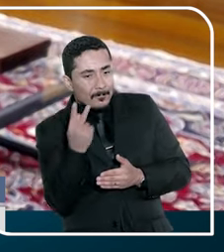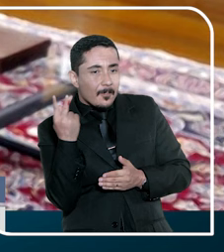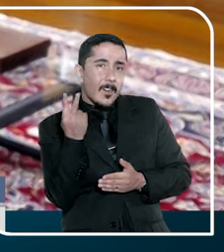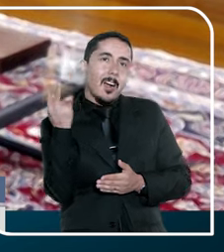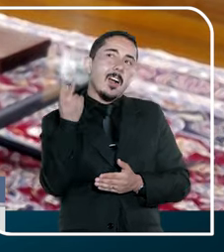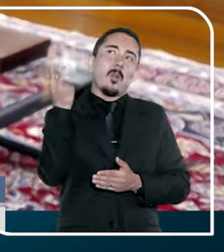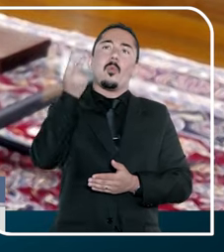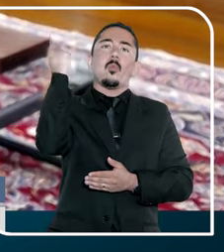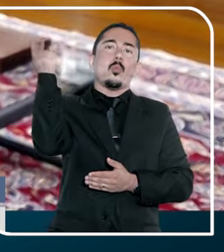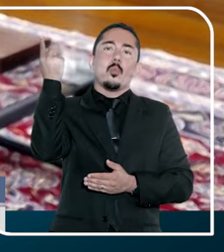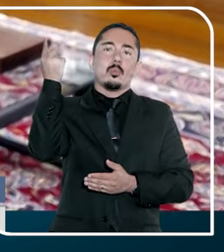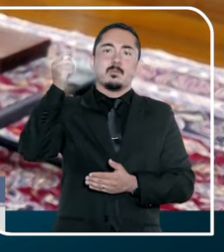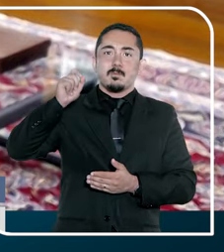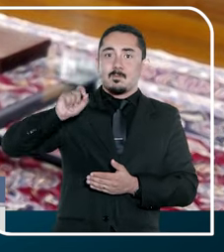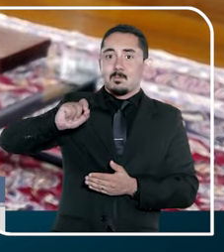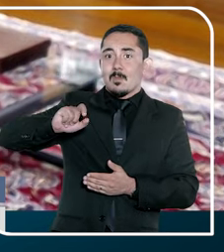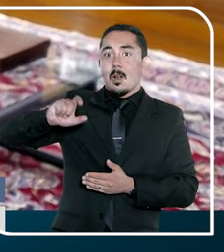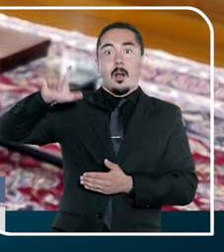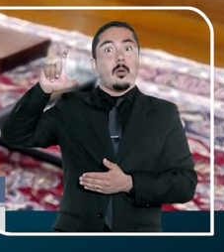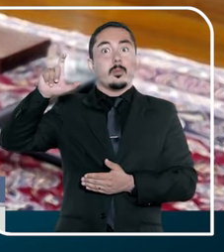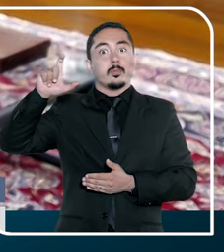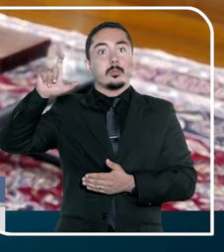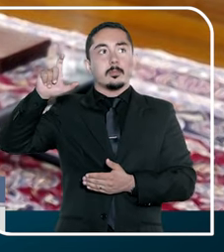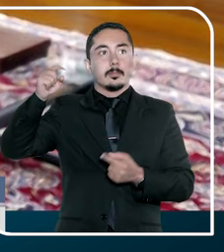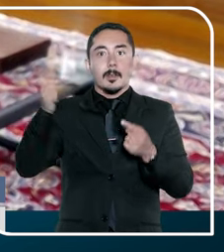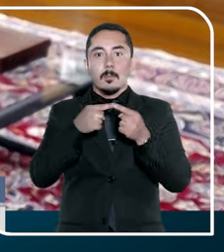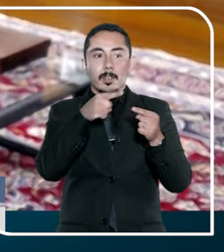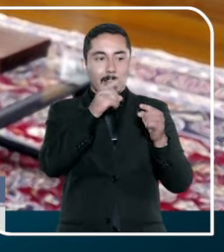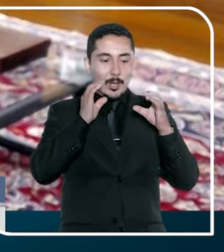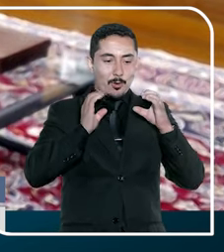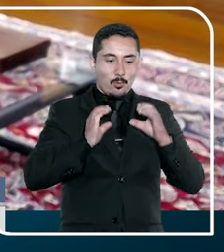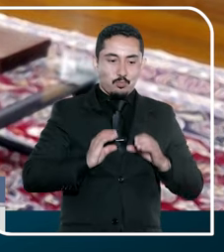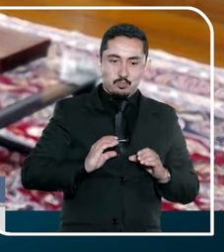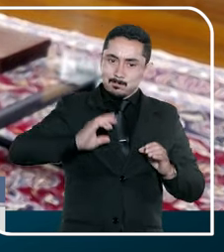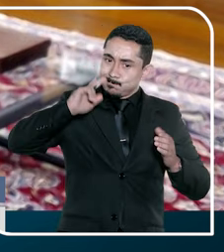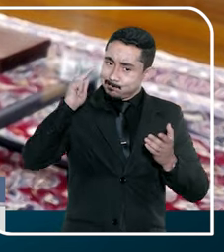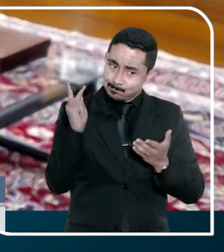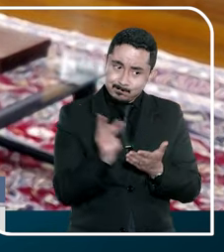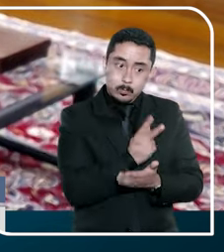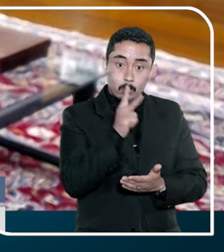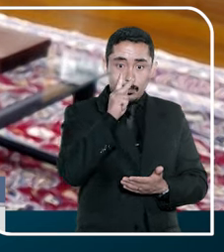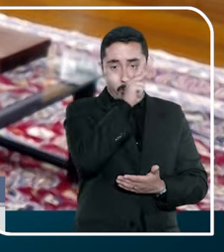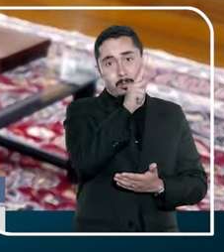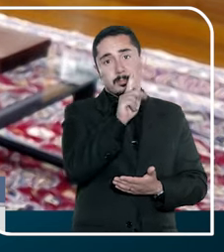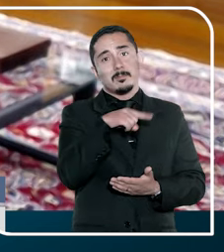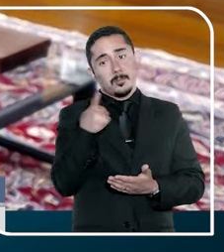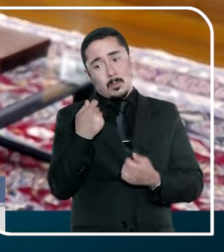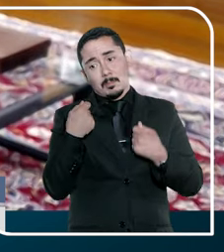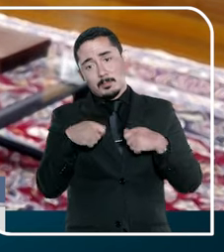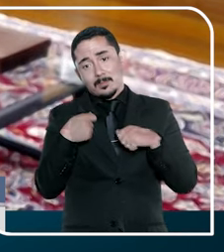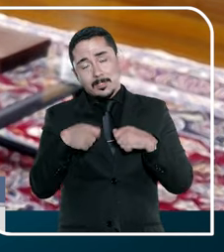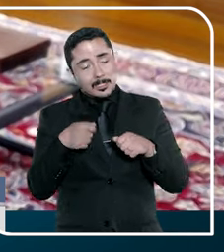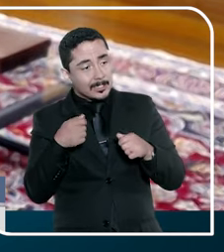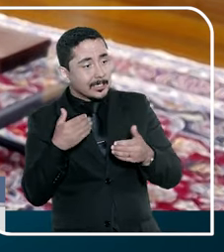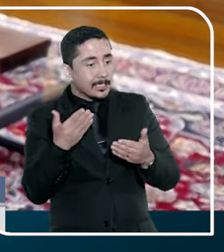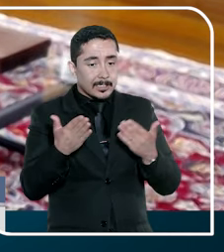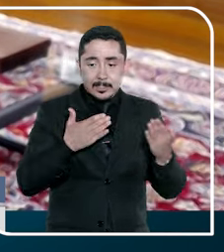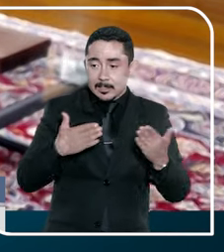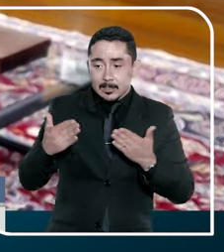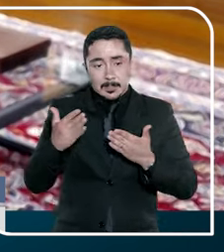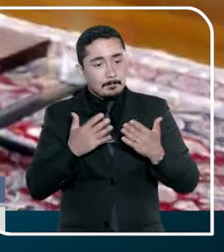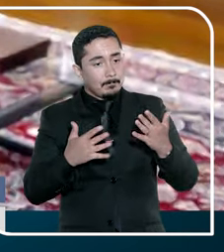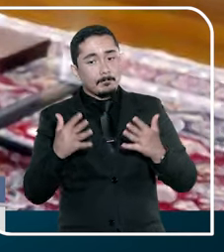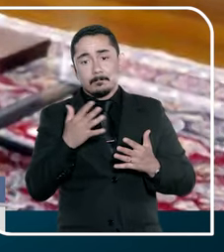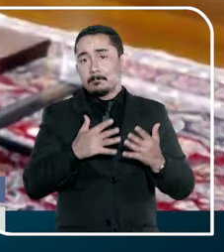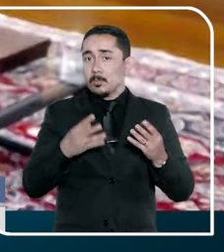denote uma certa lesividade da conduta nós teremos alguma dificuldade de aceitar a incidência do 35 Então na verdade